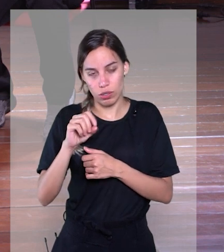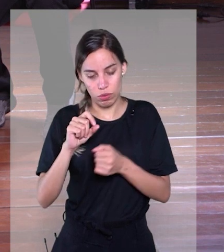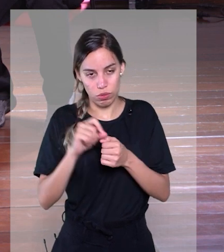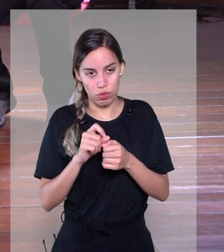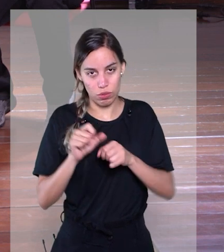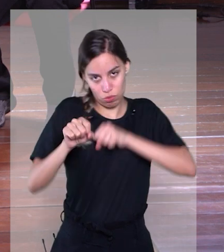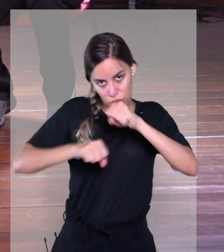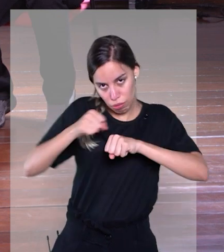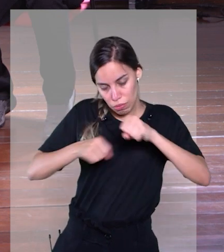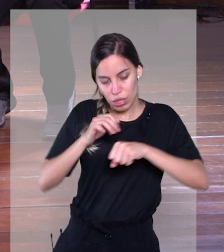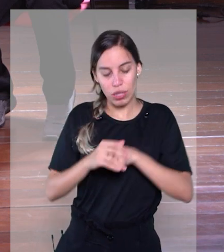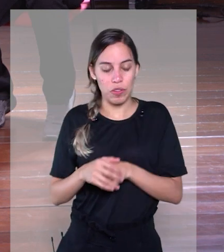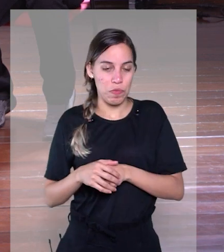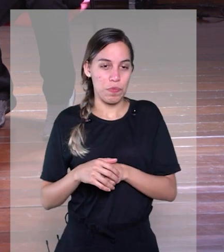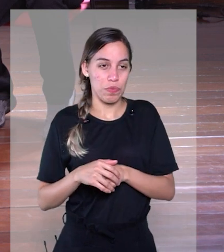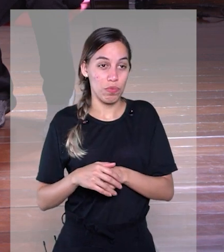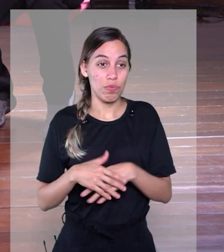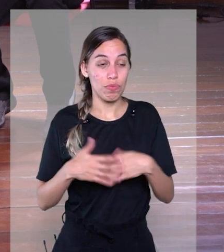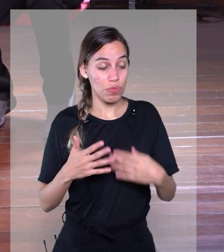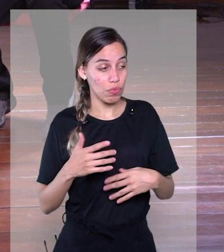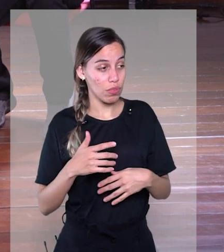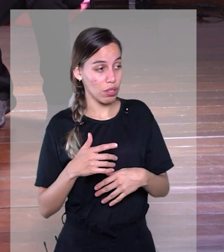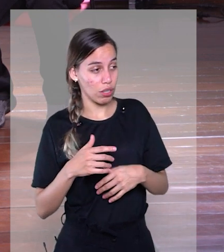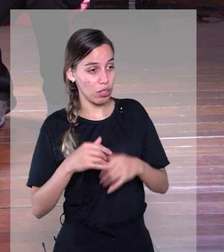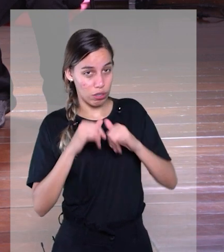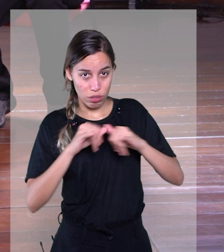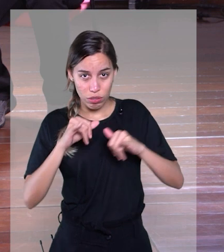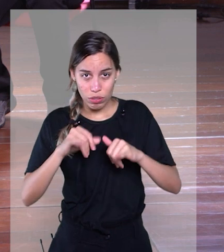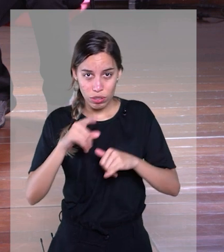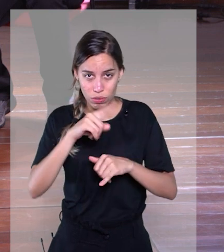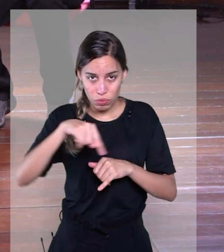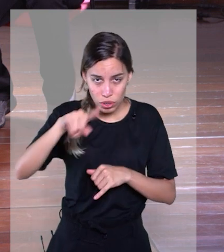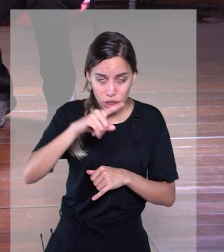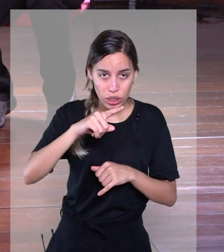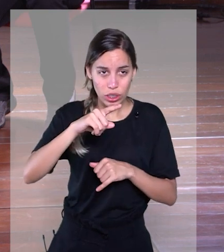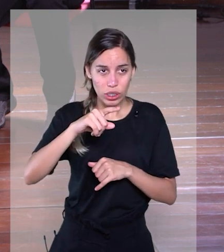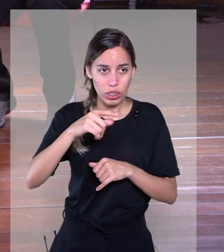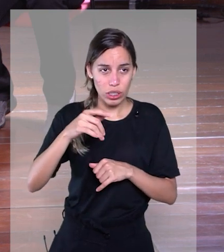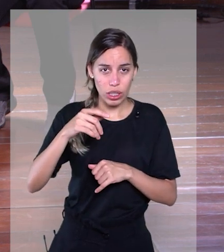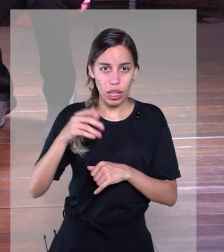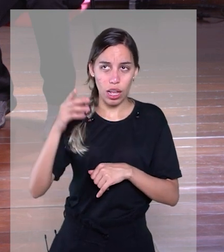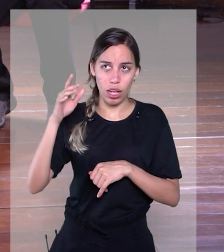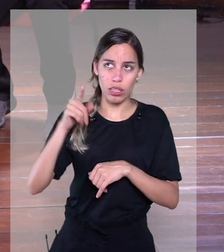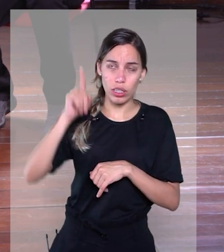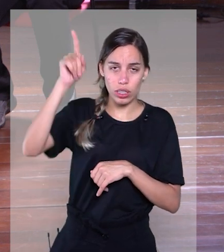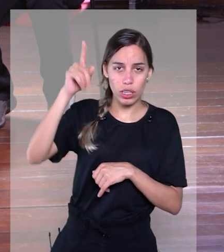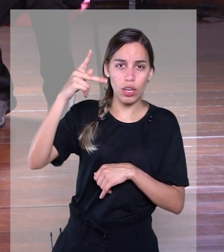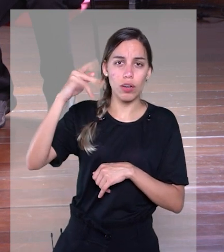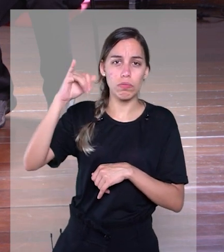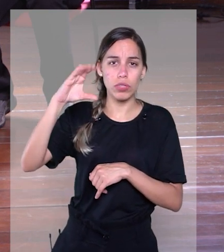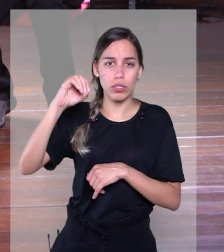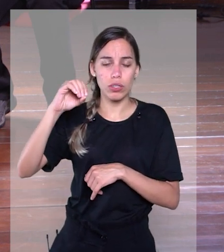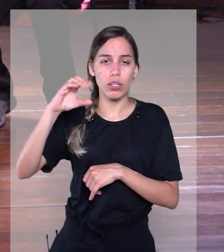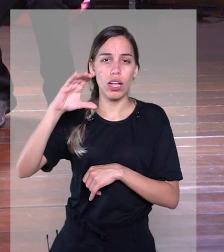foto que o Brás Martins da Costa tirou. Então eu recomendo... Não digo pelo meu trabalho, mas recomendo a visita ao Pico do Amor, a casa do